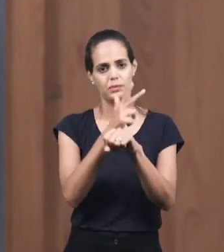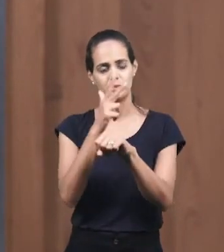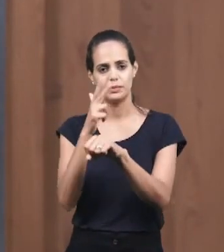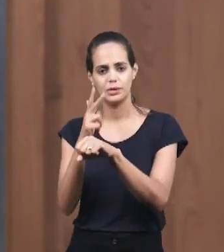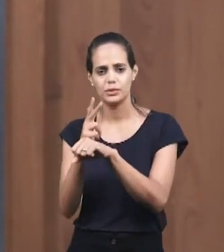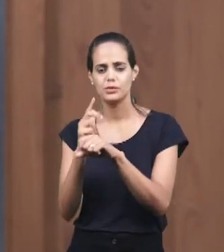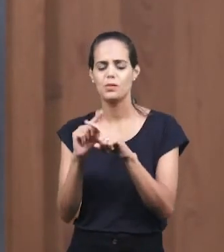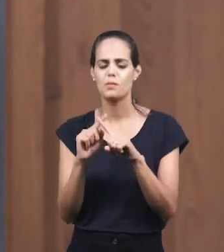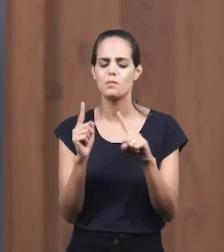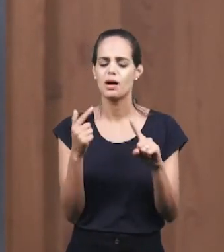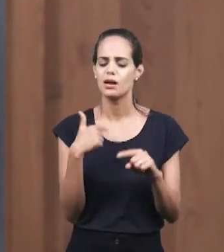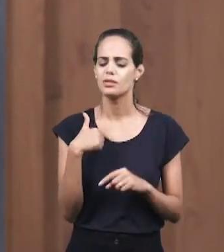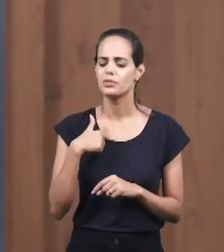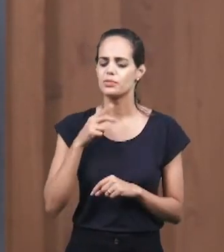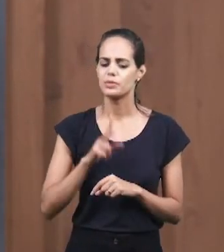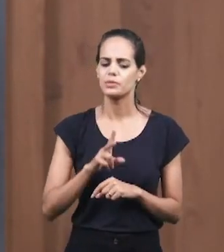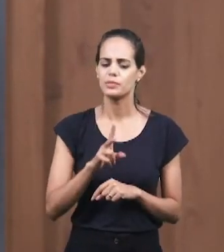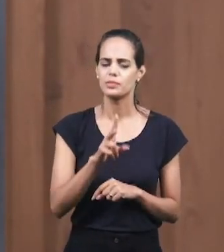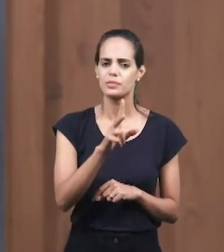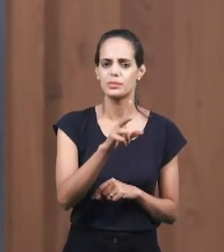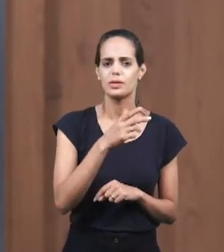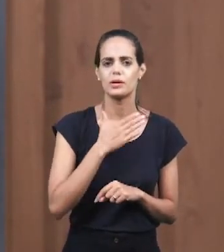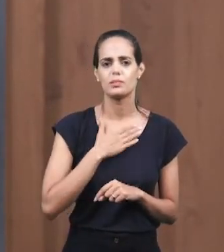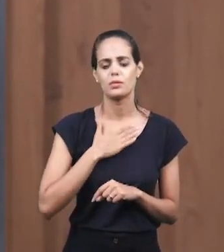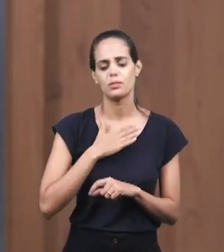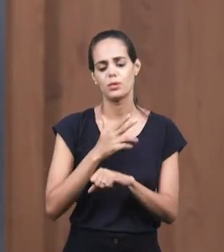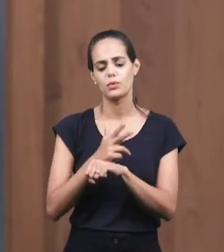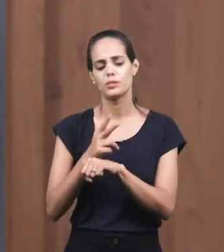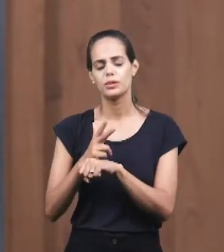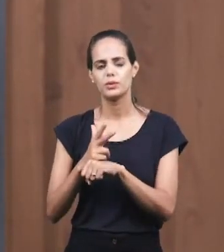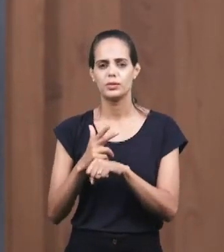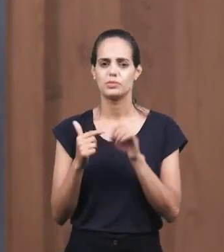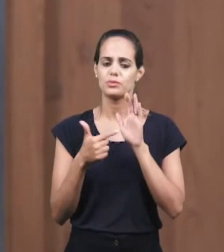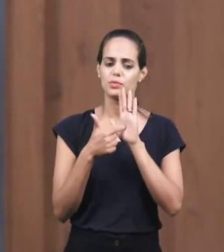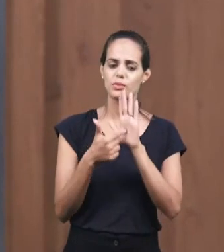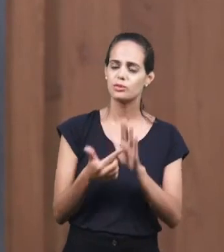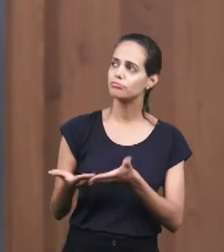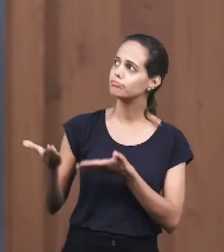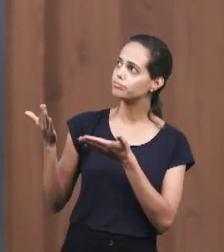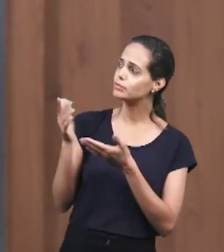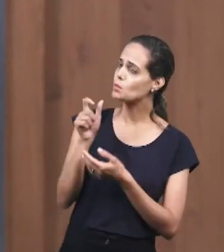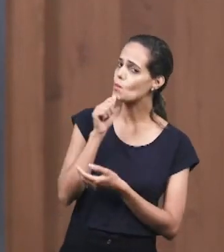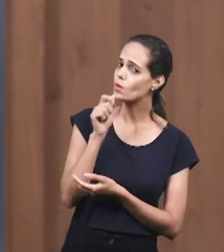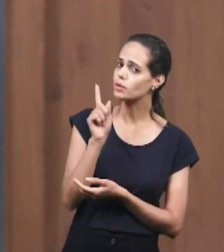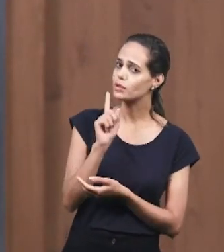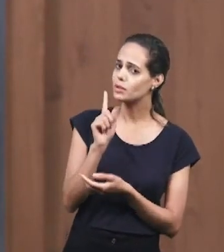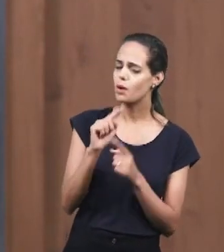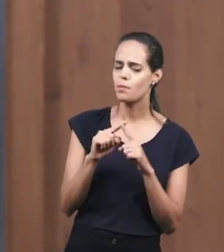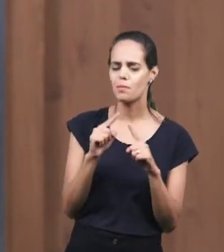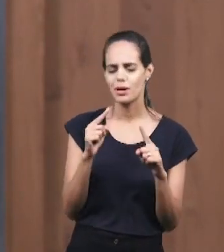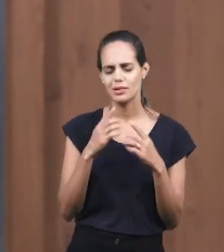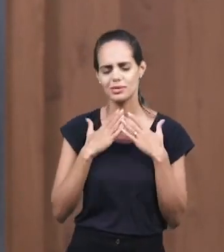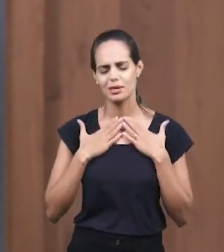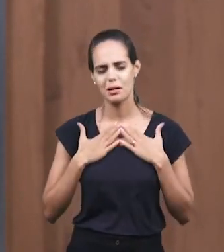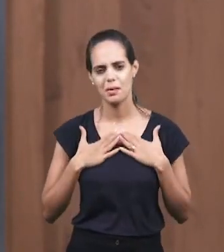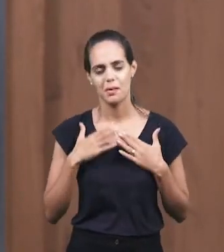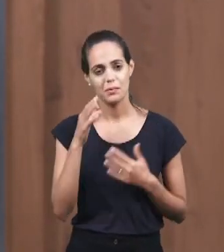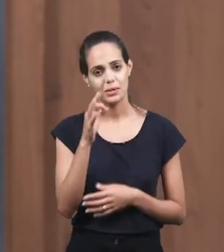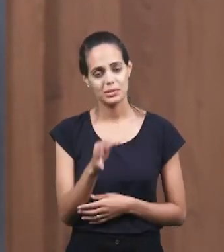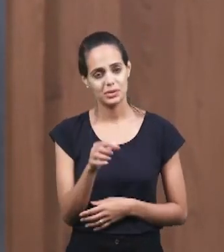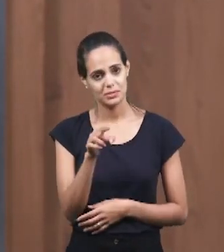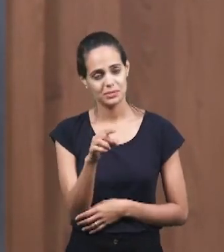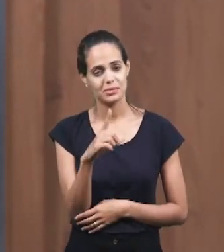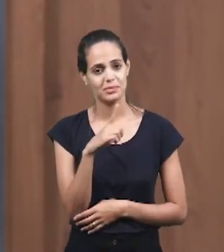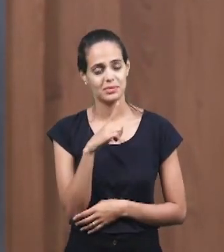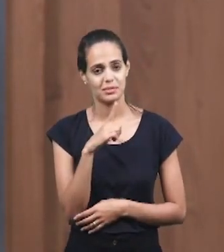irmão está perguntando, mas o meu vídeo eu sempre mando e não saiu ainda, não foi divulgado ainda. Mas pode estar certo de uma coisa, você vai ter acesso à